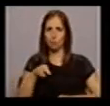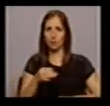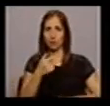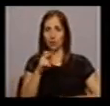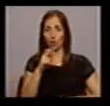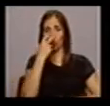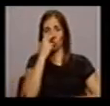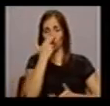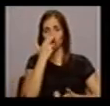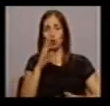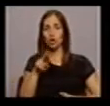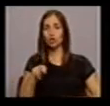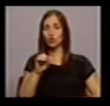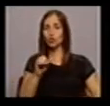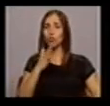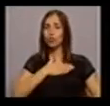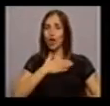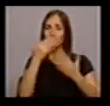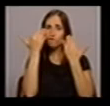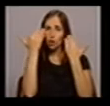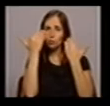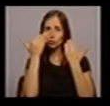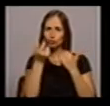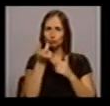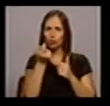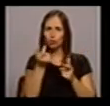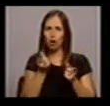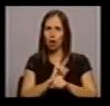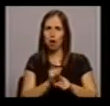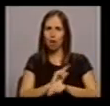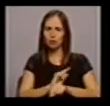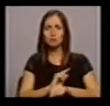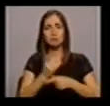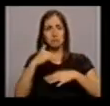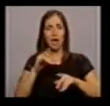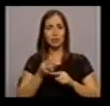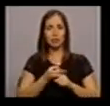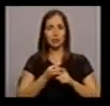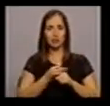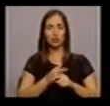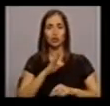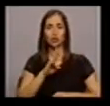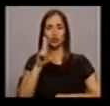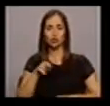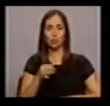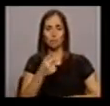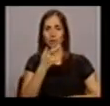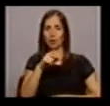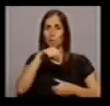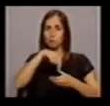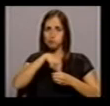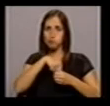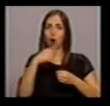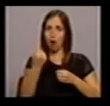nisso, a Juno dá-nos pistas um bocado contraditórias, ou pelo menos interessantes, que é: Júpiter tem um núcleo? Tem. Só que é um